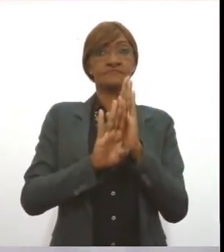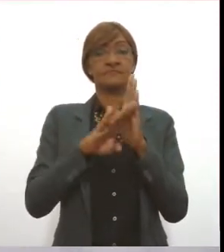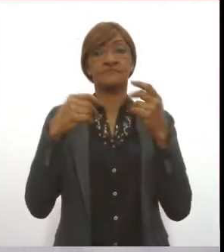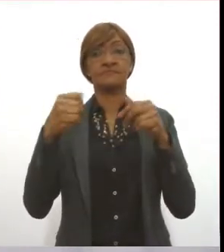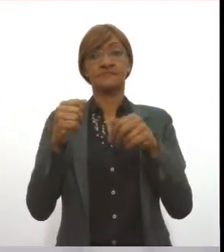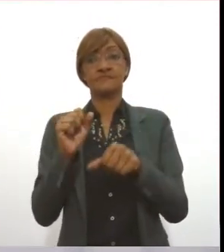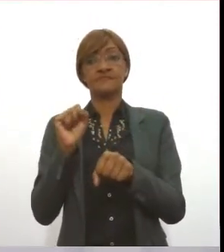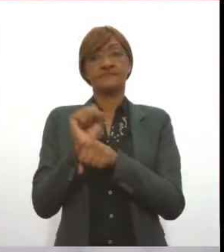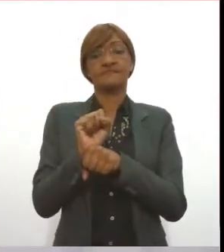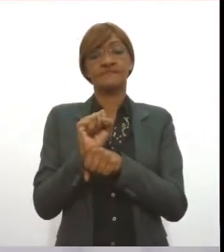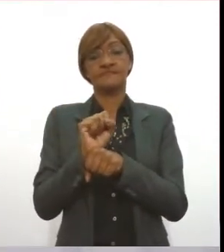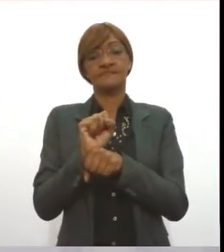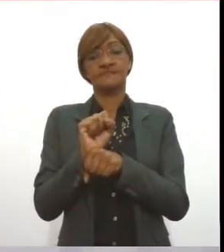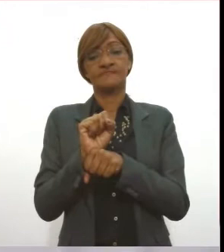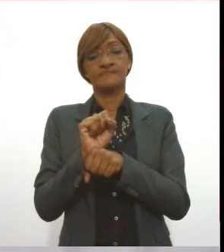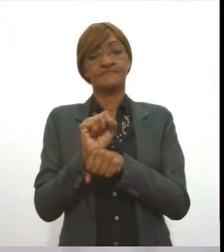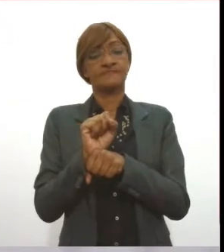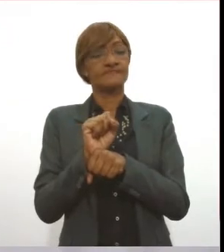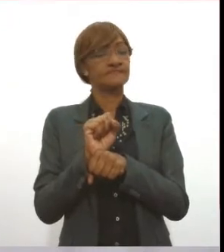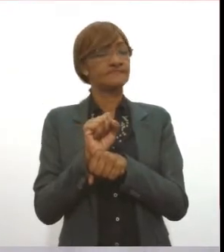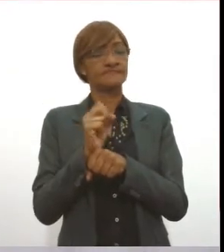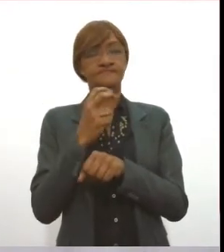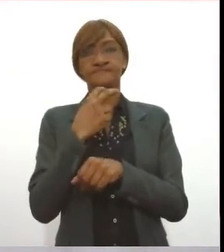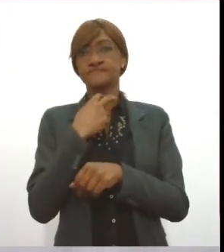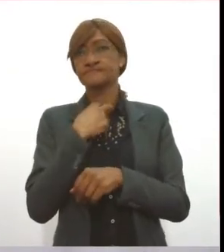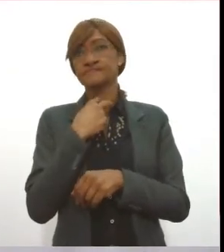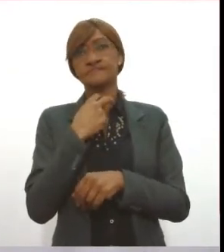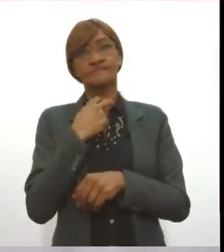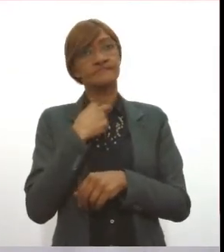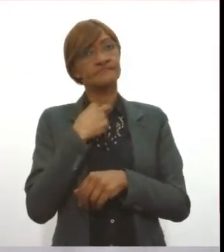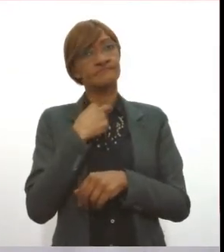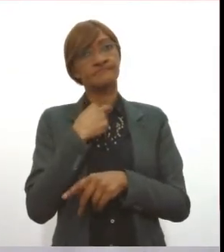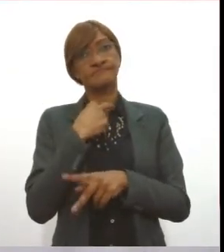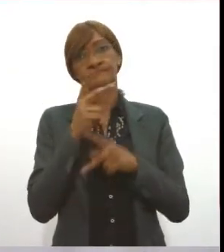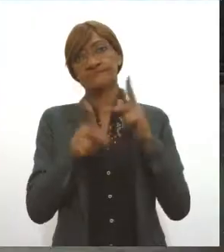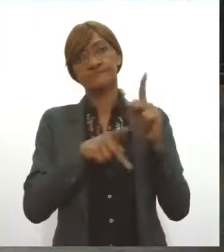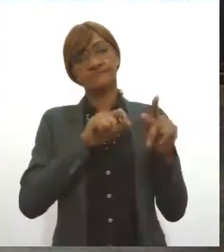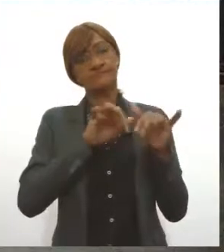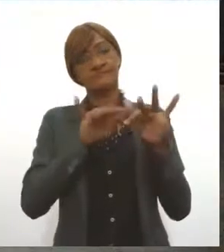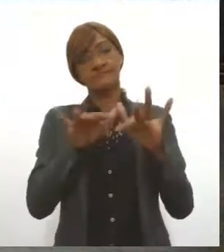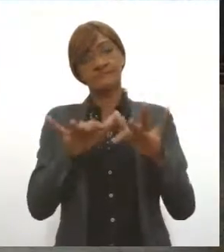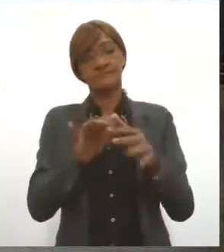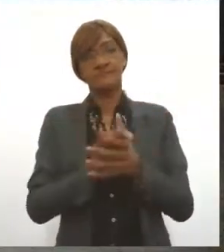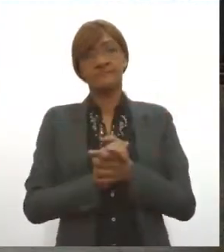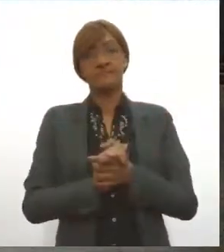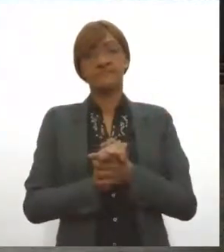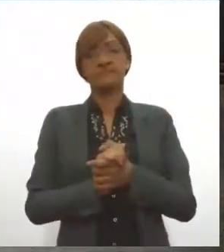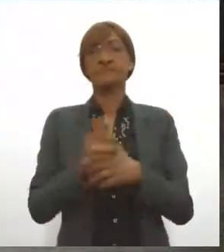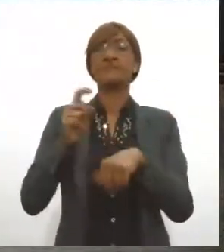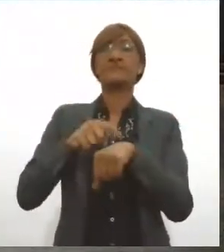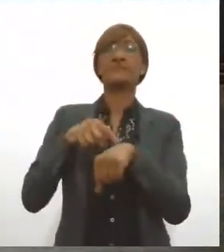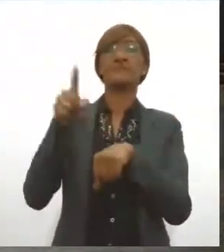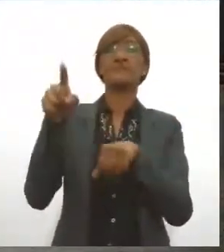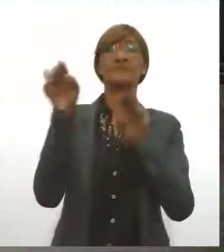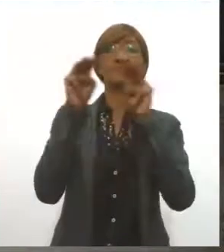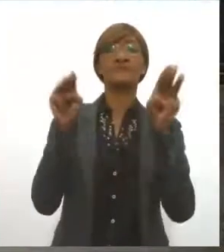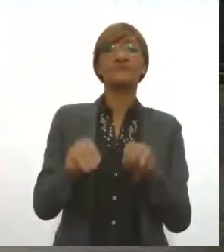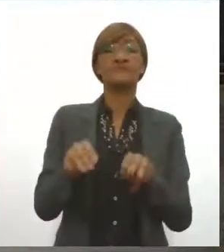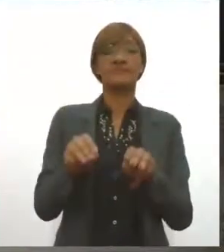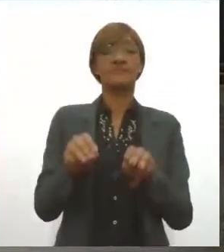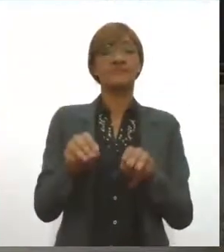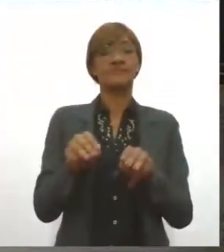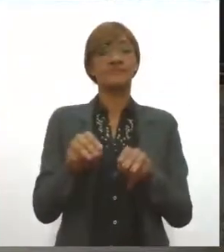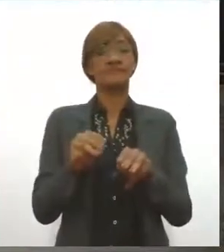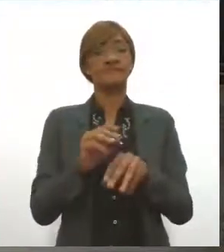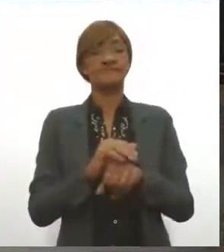não podemos fazer ações com aglomerações. Qual o horário do museu, doutor Almir? Museu